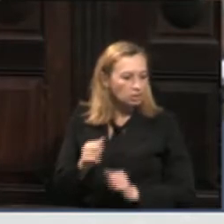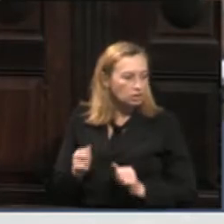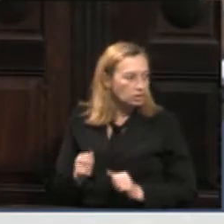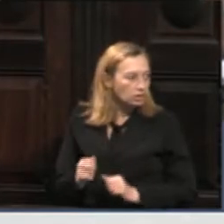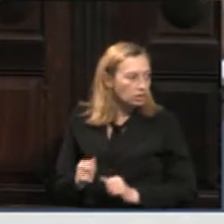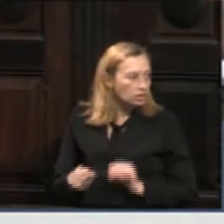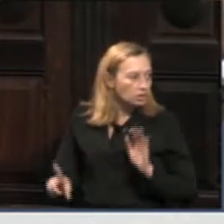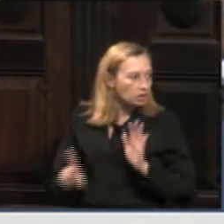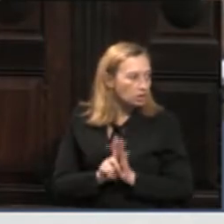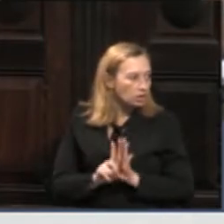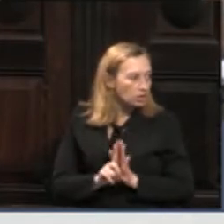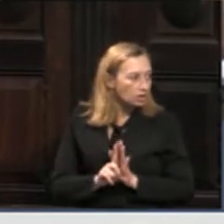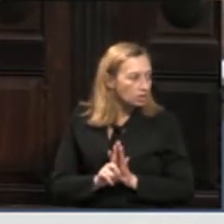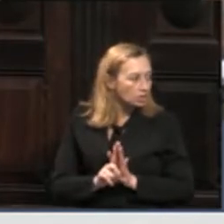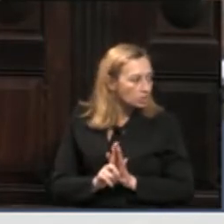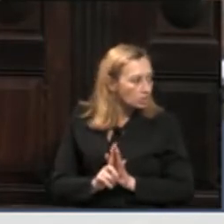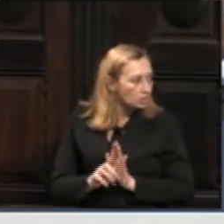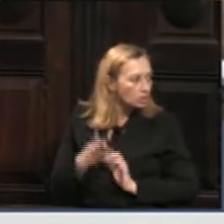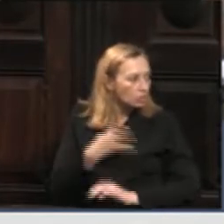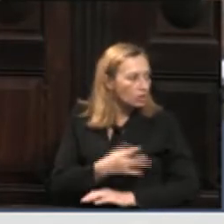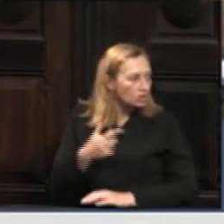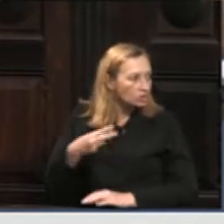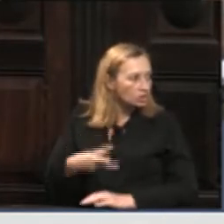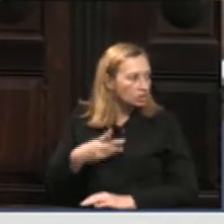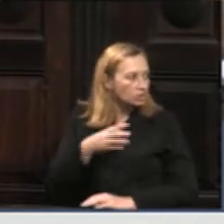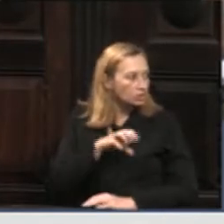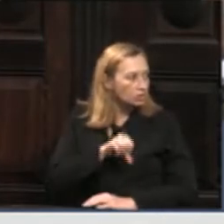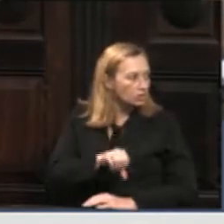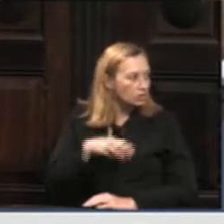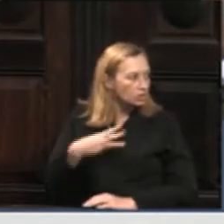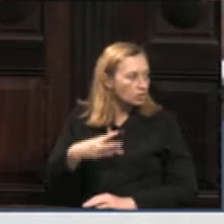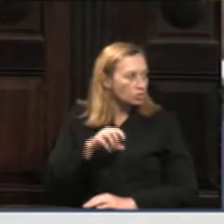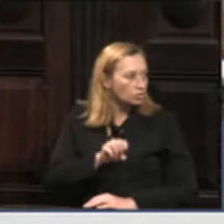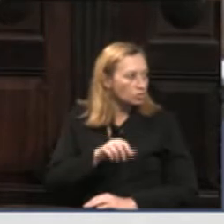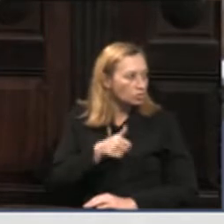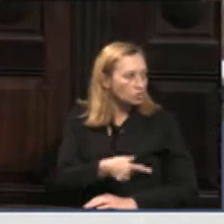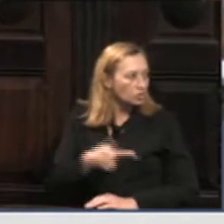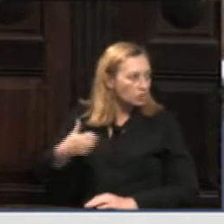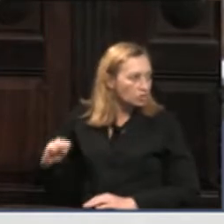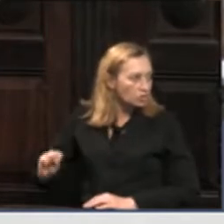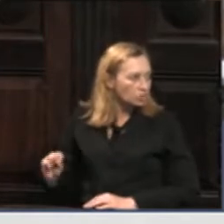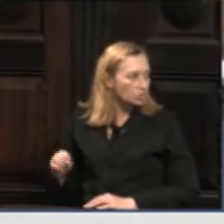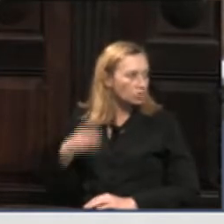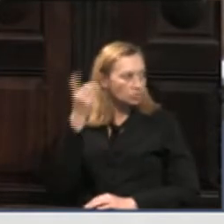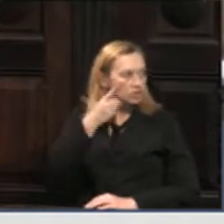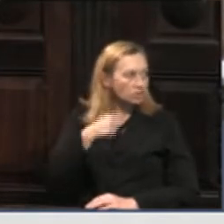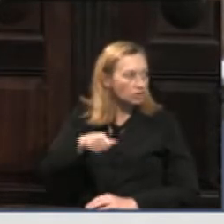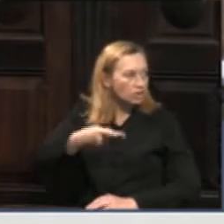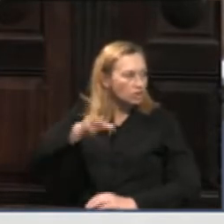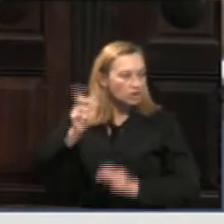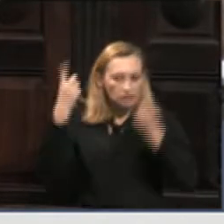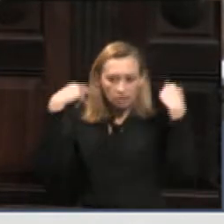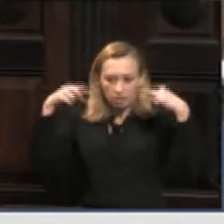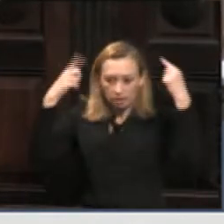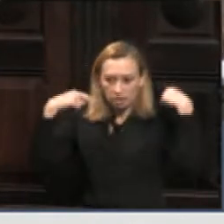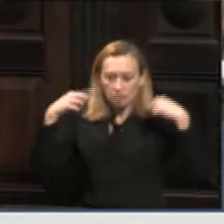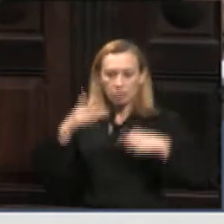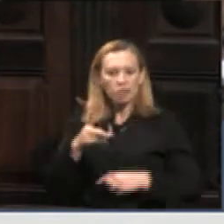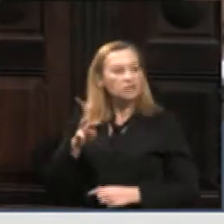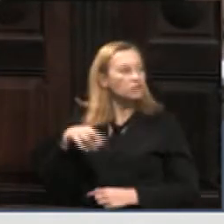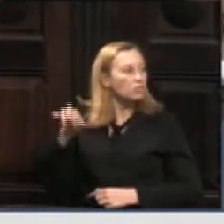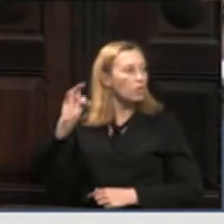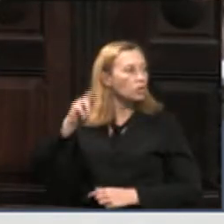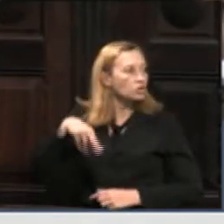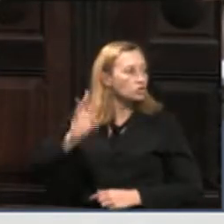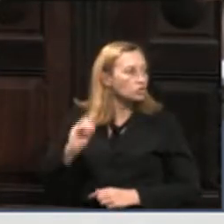dia o projeto de lei número 4392/2018, de autoria do deputado Valdec Carneiro, que declara o movimento Black Rio como patrimônio cultural e material do Estado do Rio de